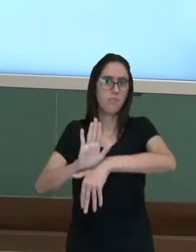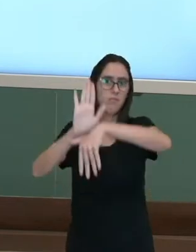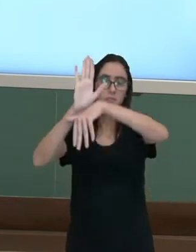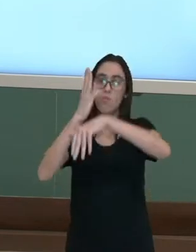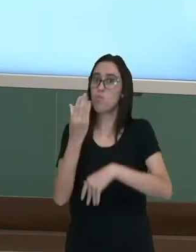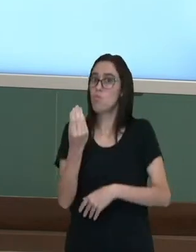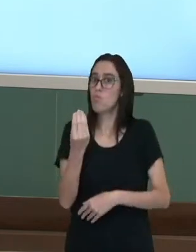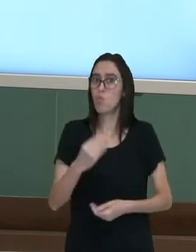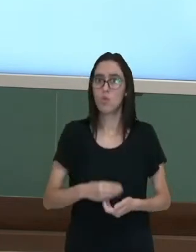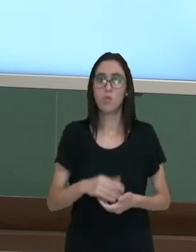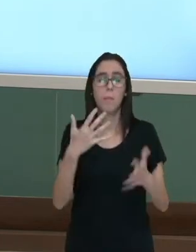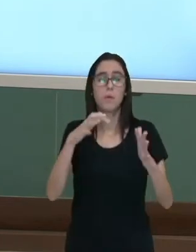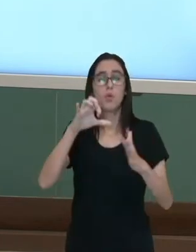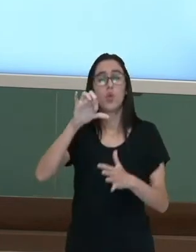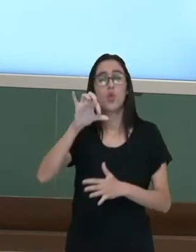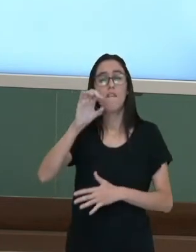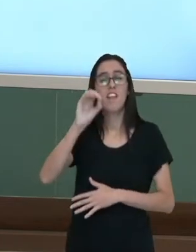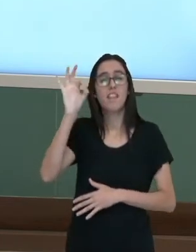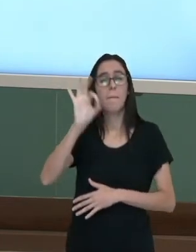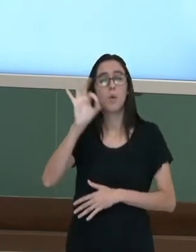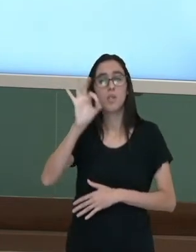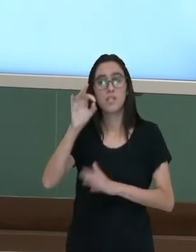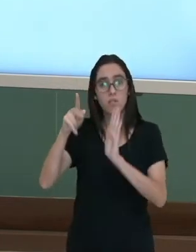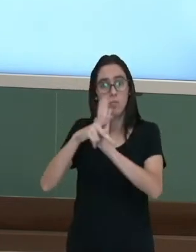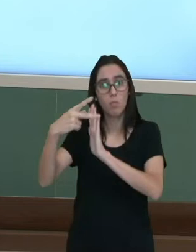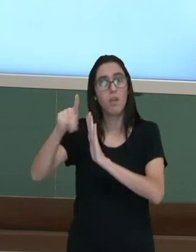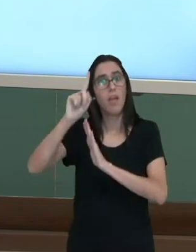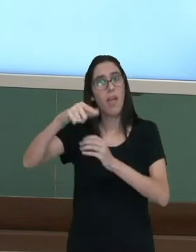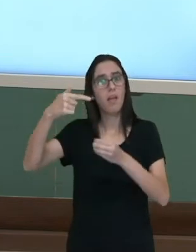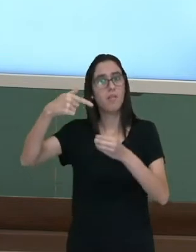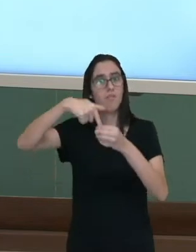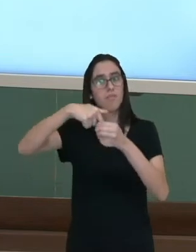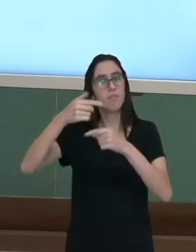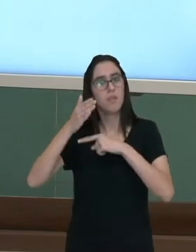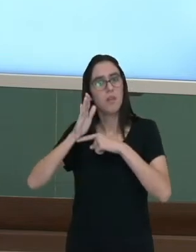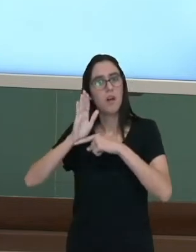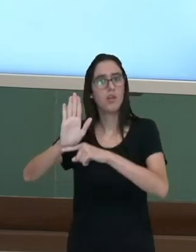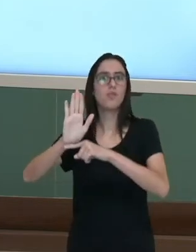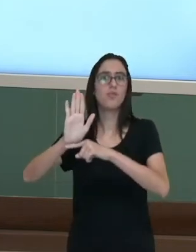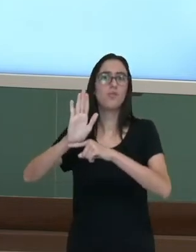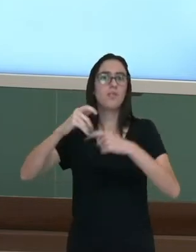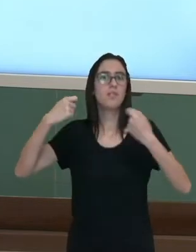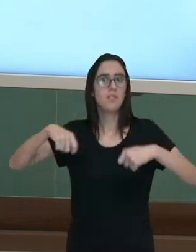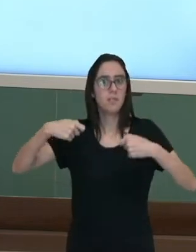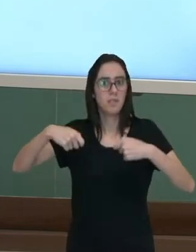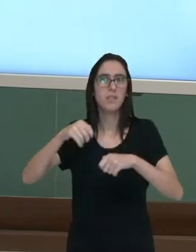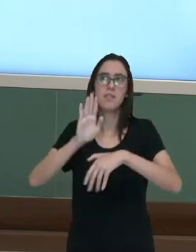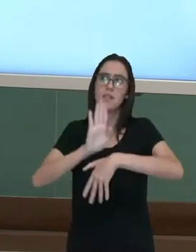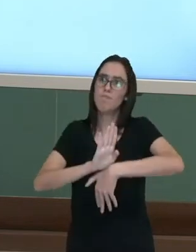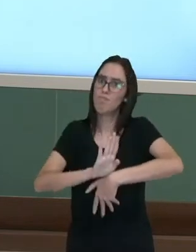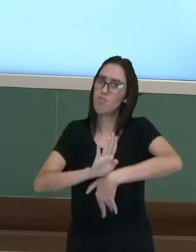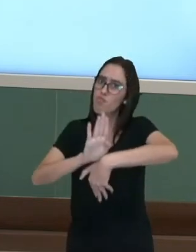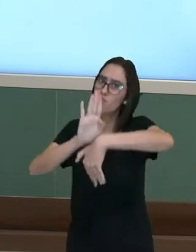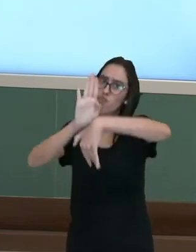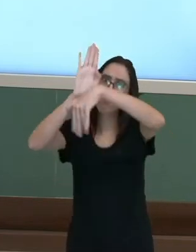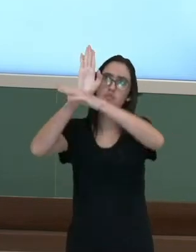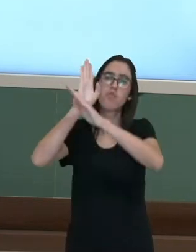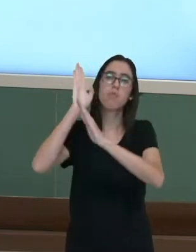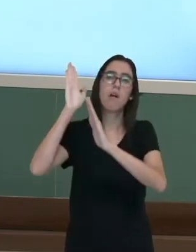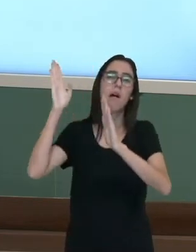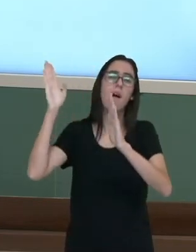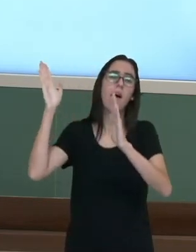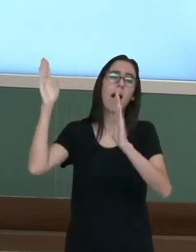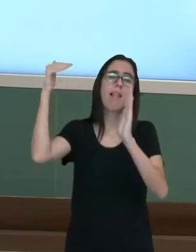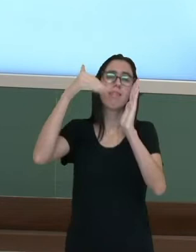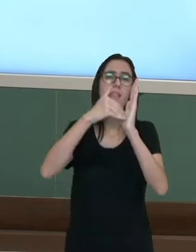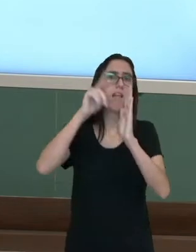combustível, certo? E esse combustível ele vai se mover, né? Vai sendo gasto, mas ele tem que ser levado, né, até chegar onde se